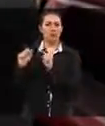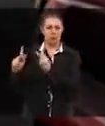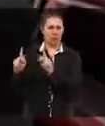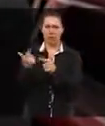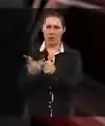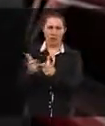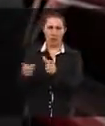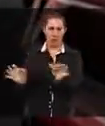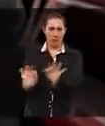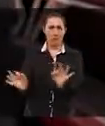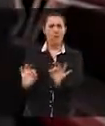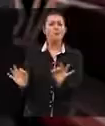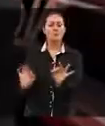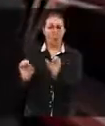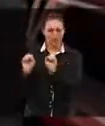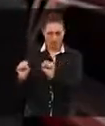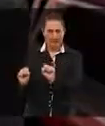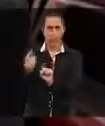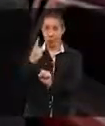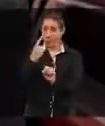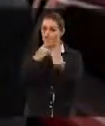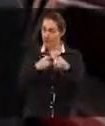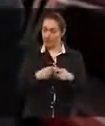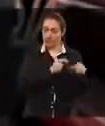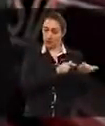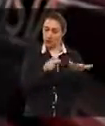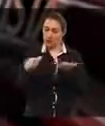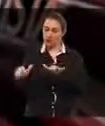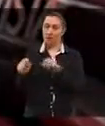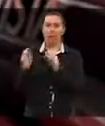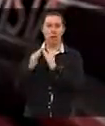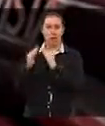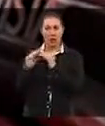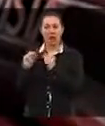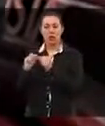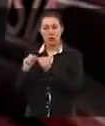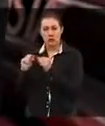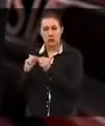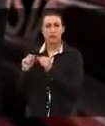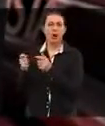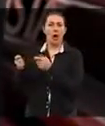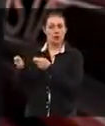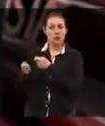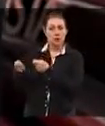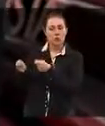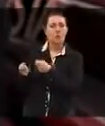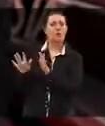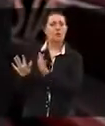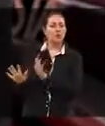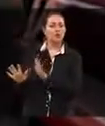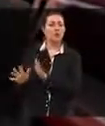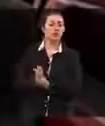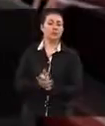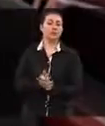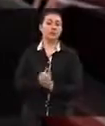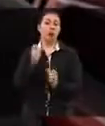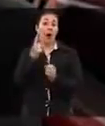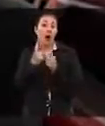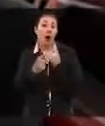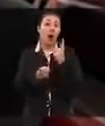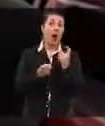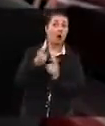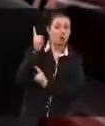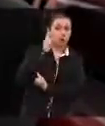então vamos combinar, uma vez por semana você come uma porção, você pode fazer em casa uma batatinha frita. Você pode